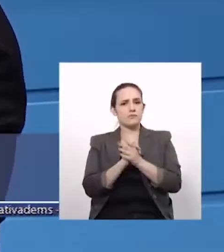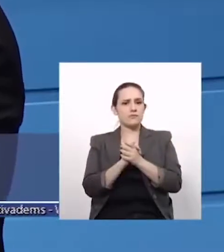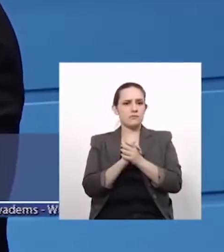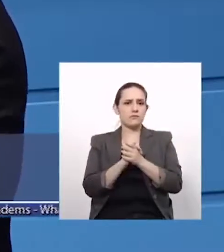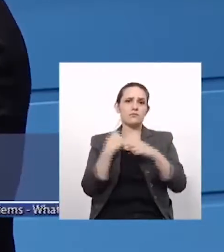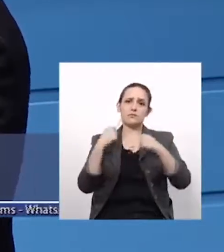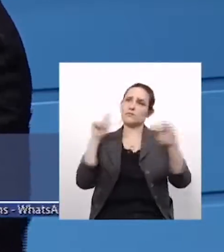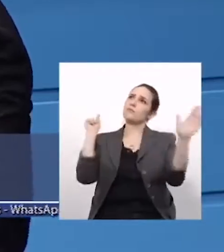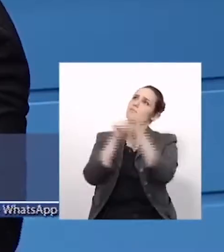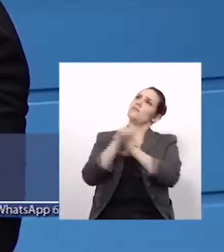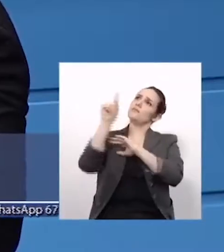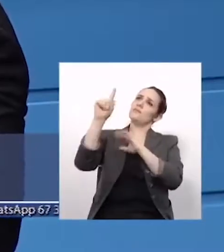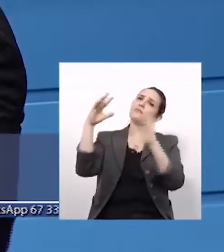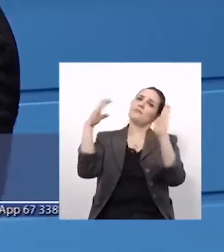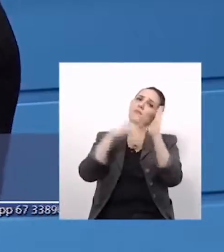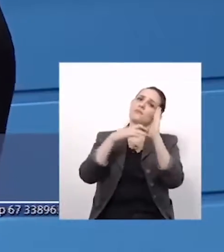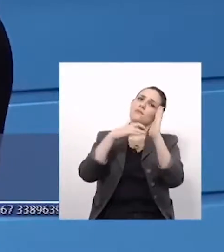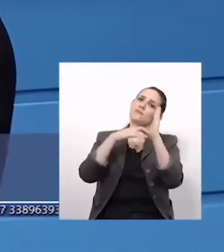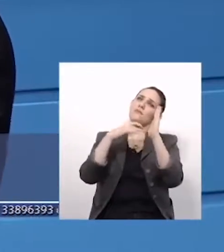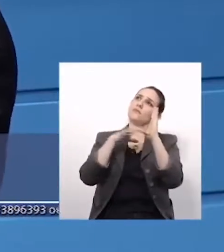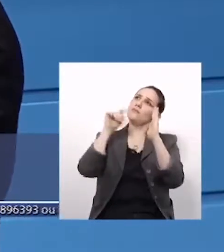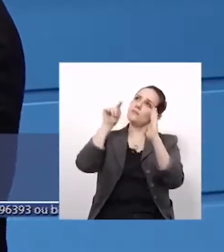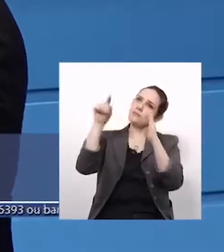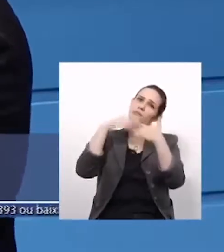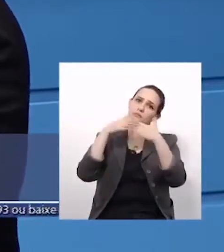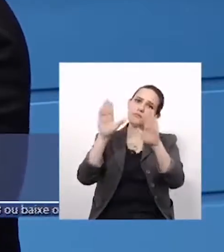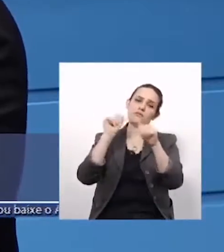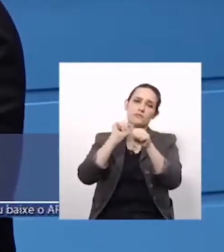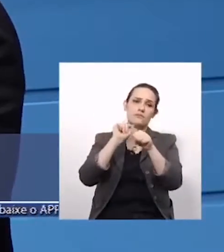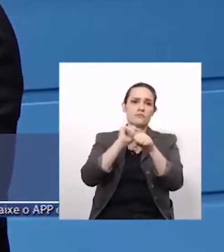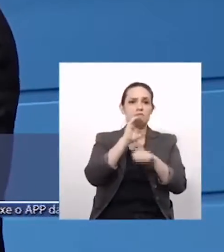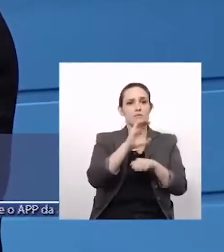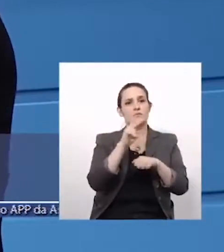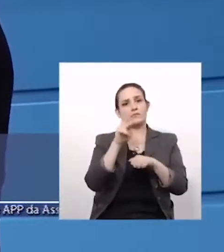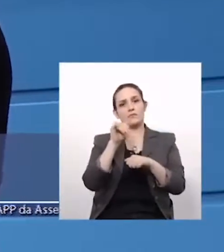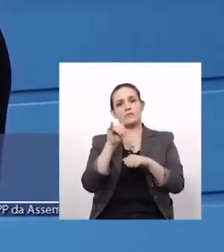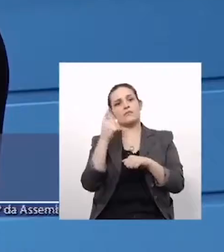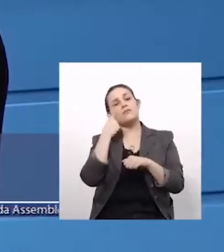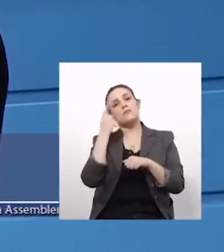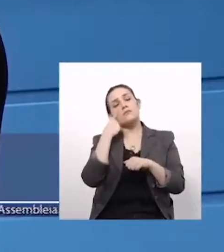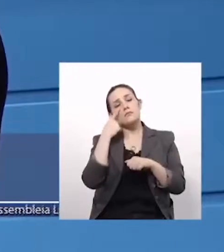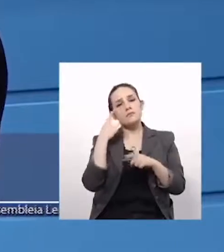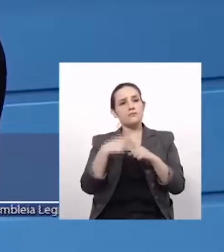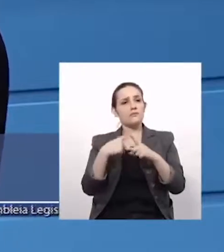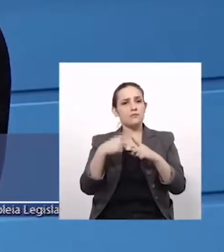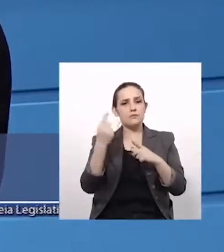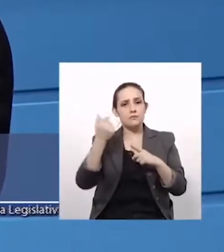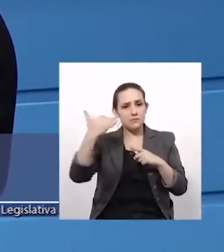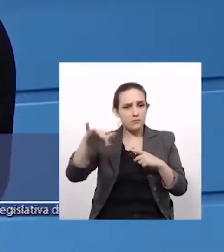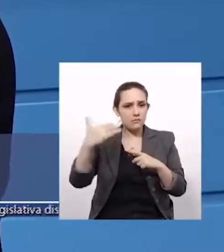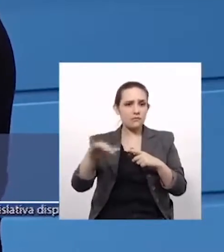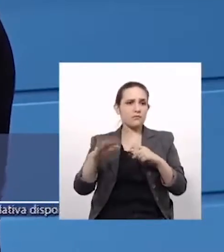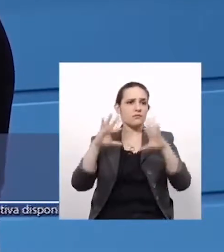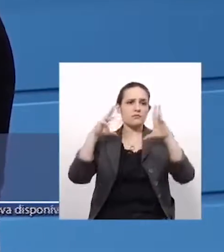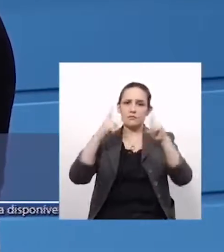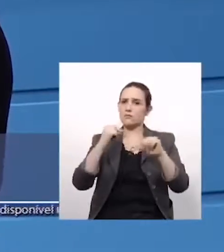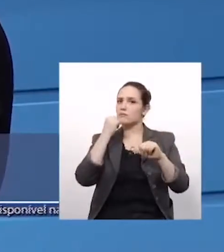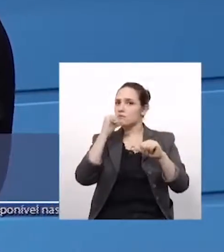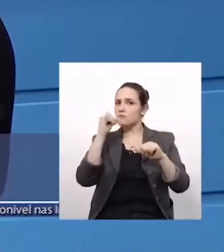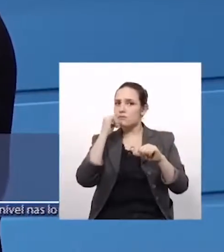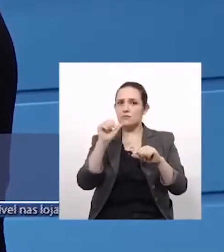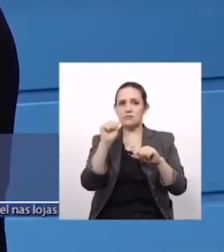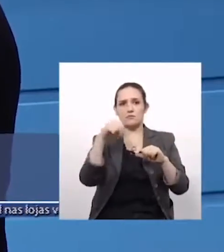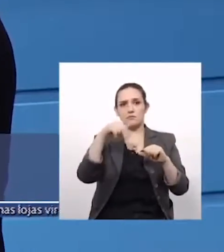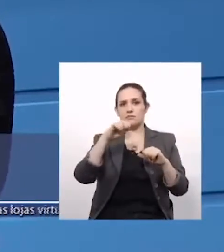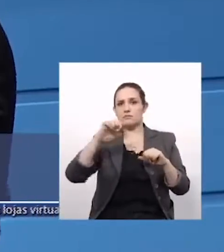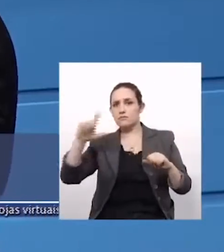Parlamento Federal, do Senado, e que se instaure, então, uma CPI para discutir a rede energética do país, a questão da